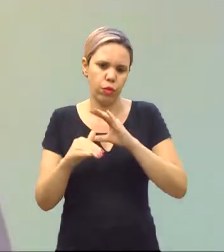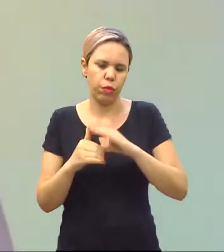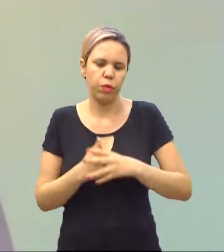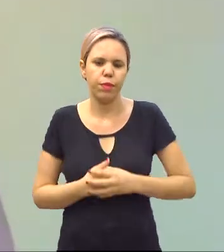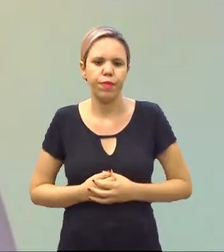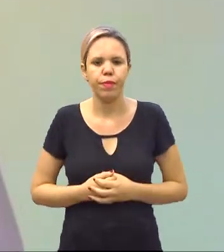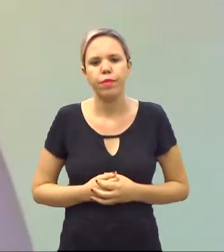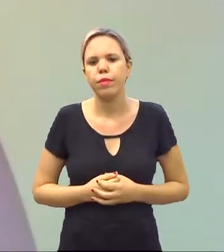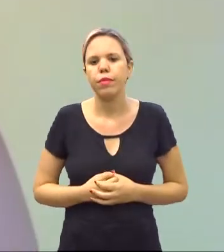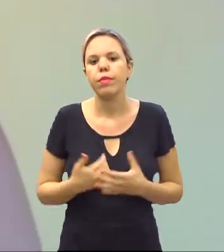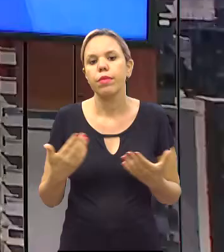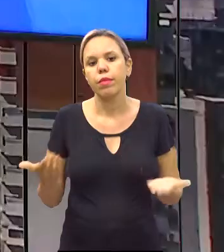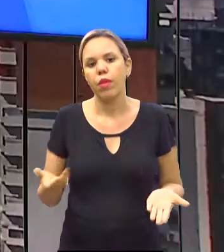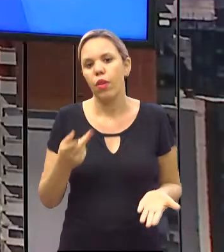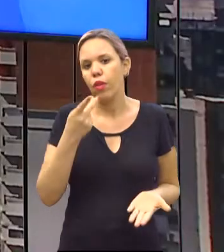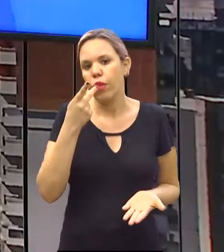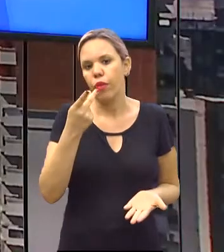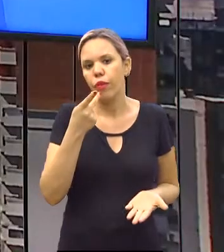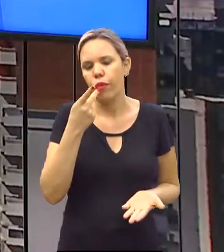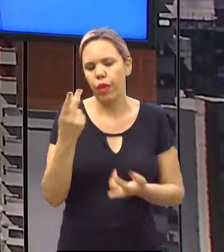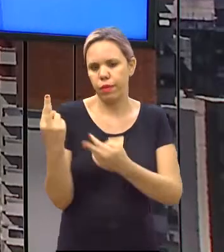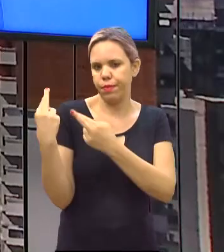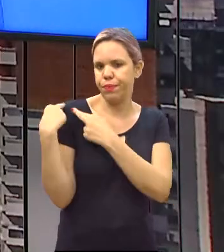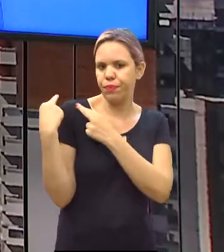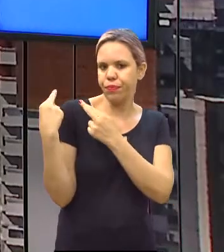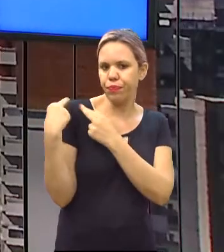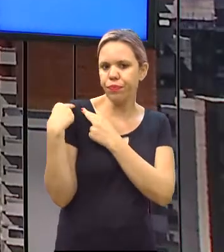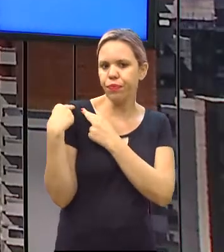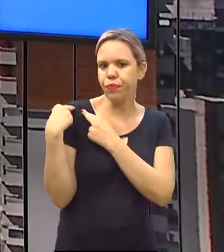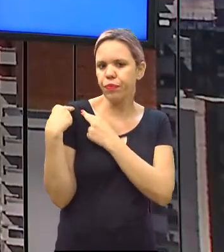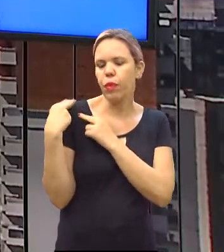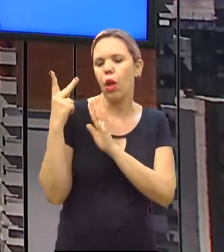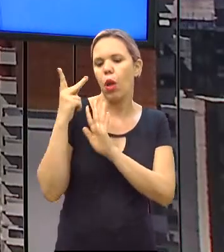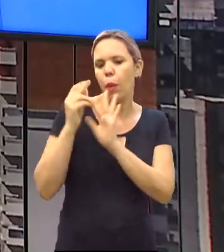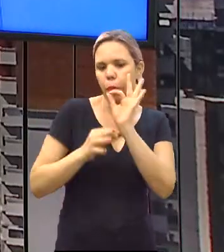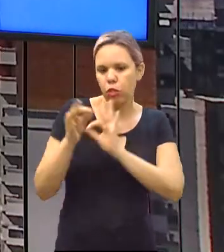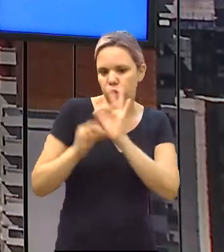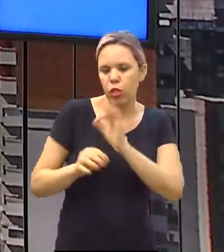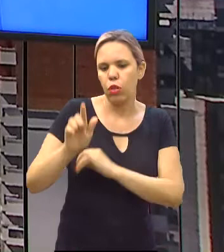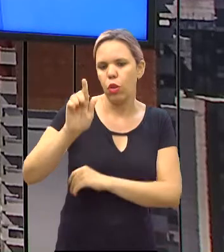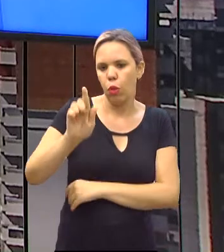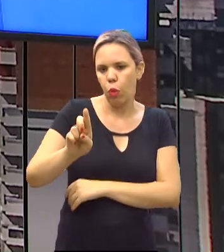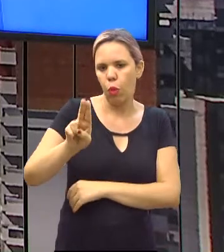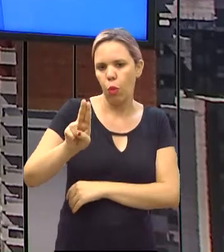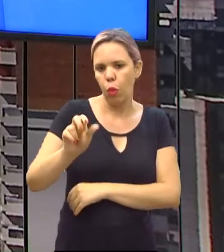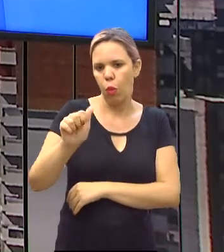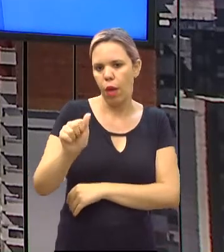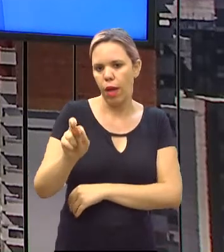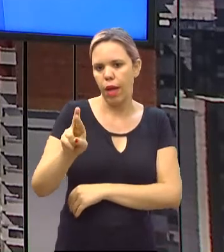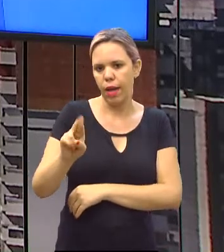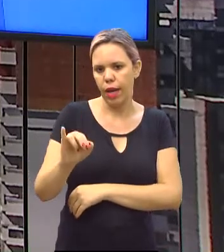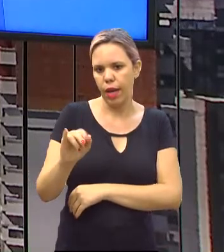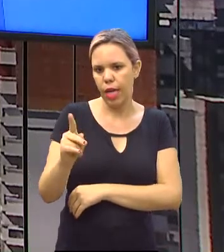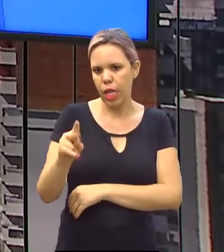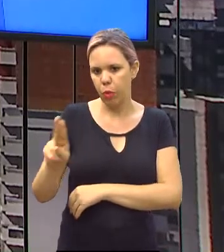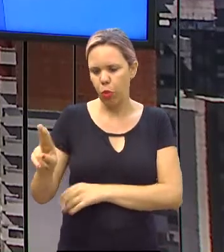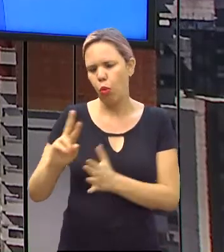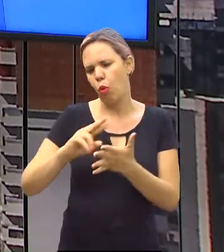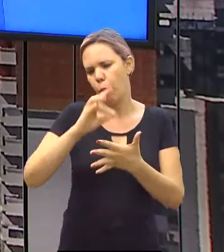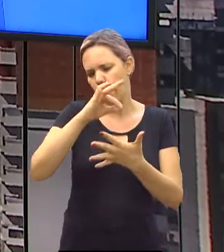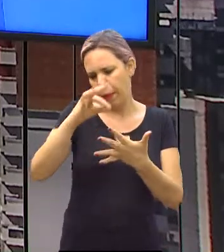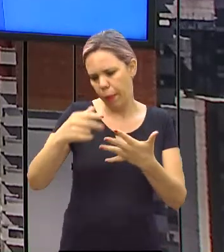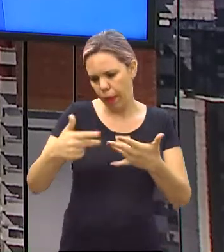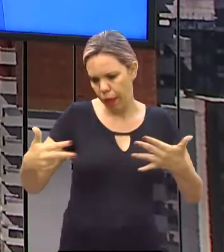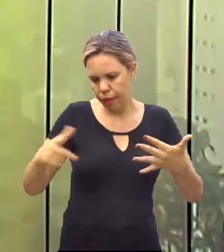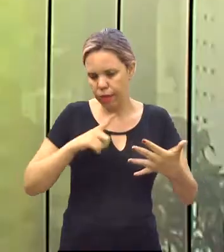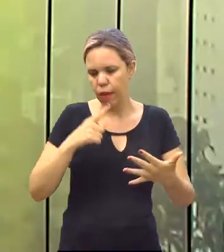informações. Agora, quando a gente fala nessa responsabilidade do Projeto Guaraipu e de tantos outros que a gente vê que cada vez começa a